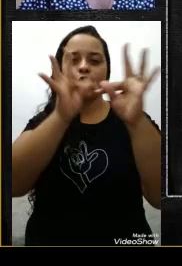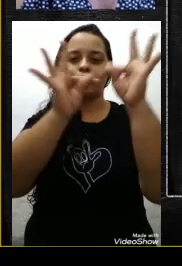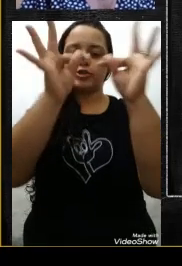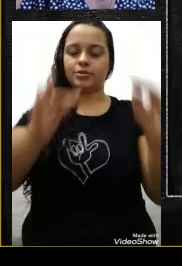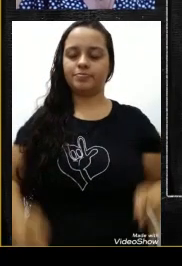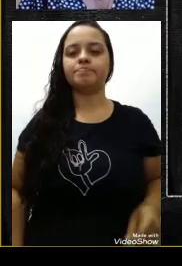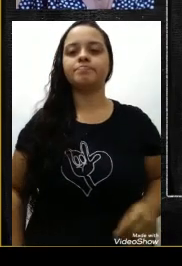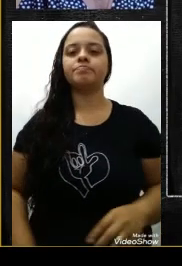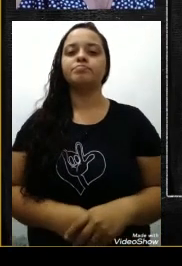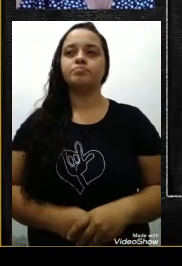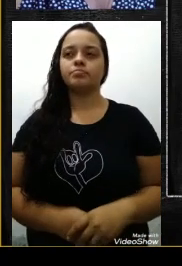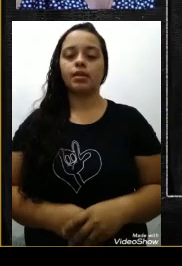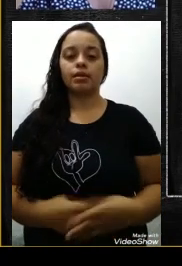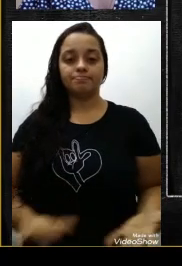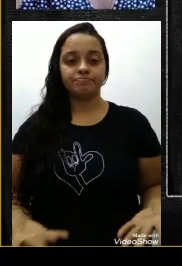tecnologias.